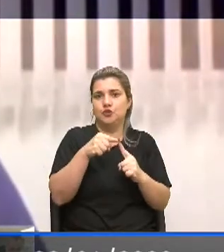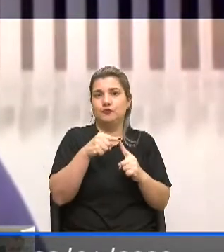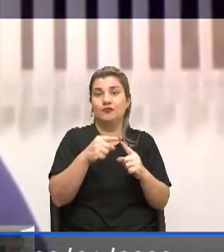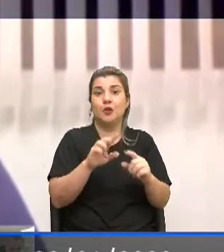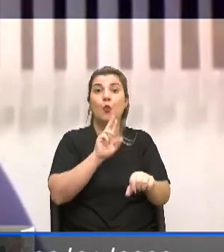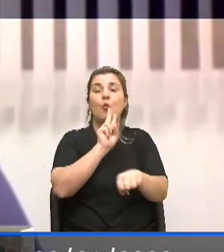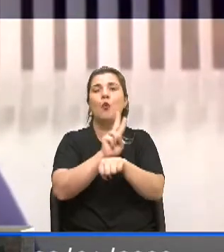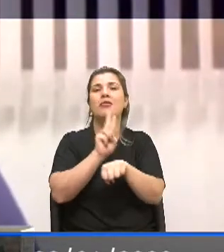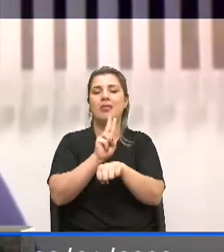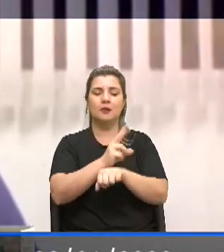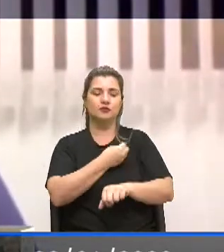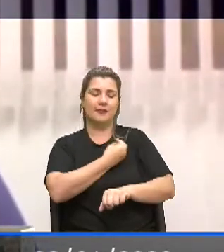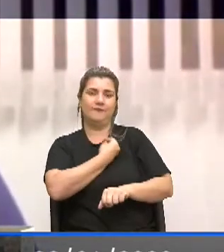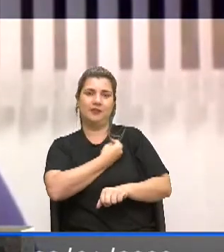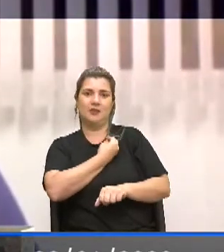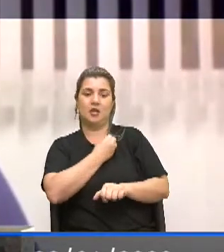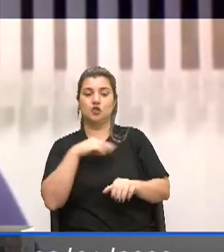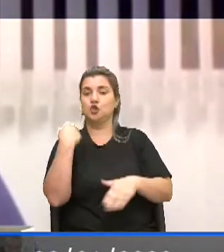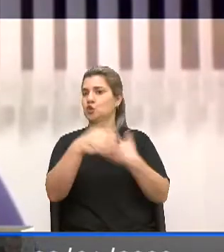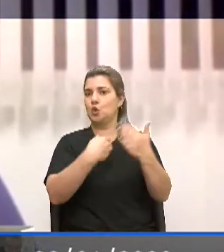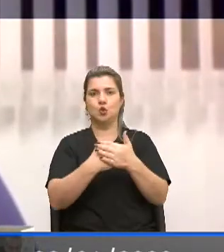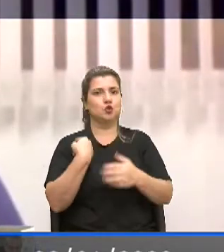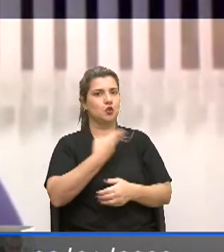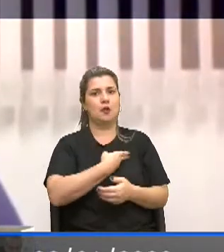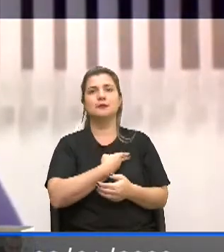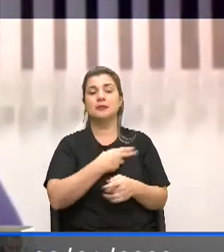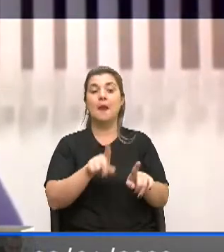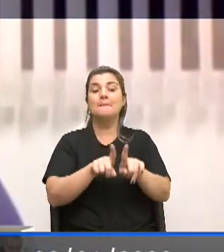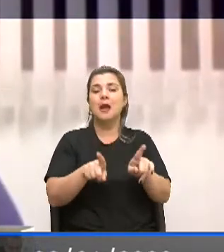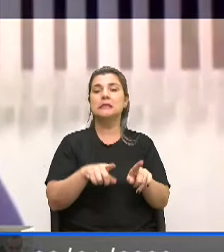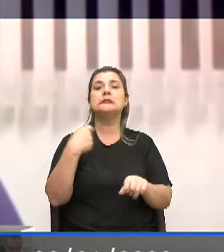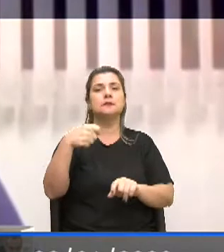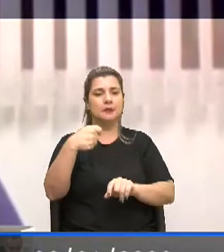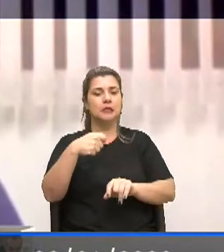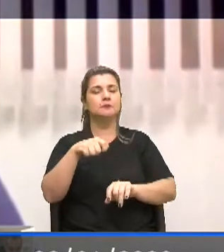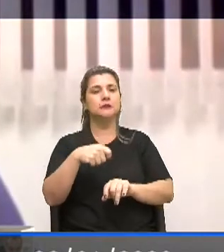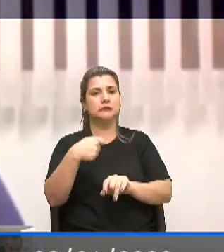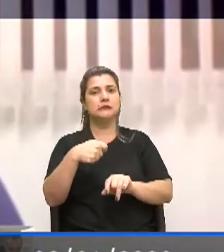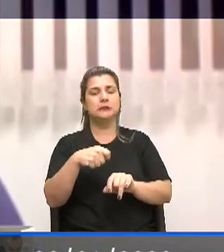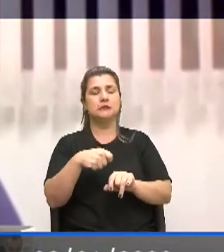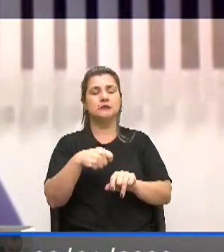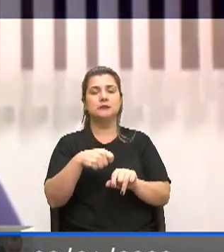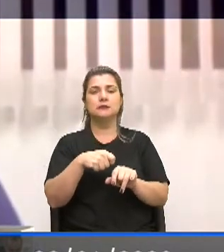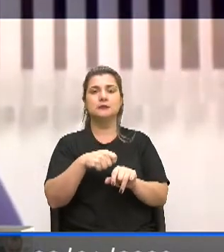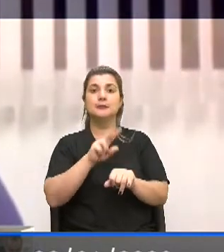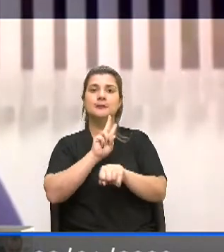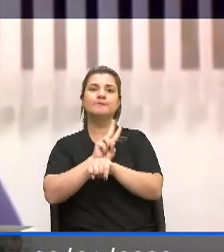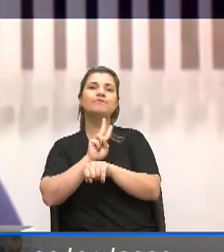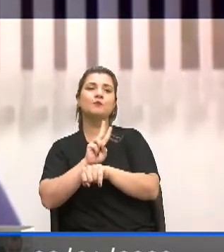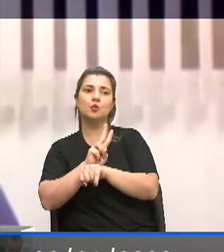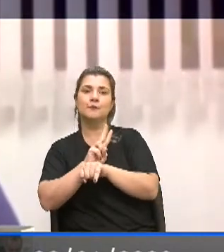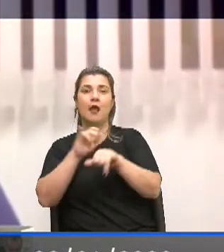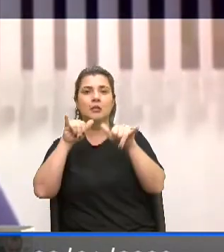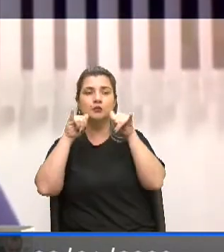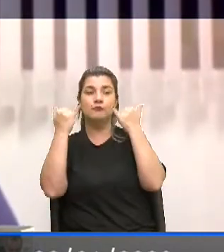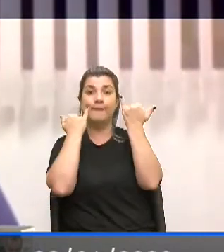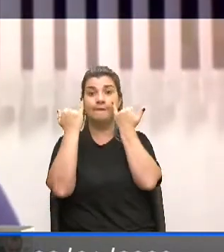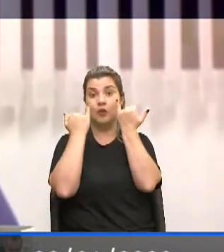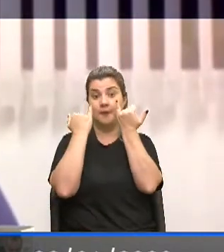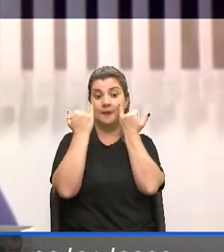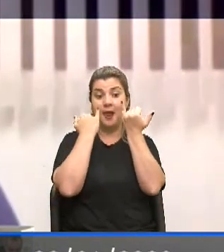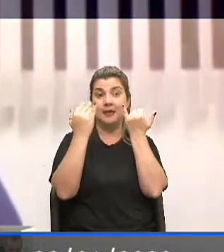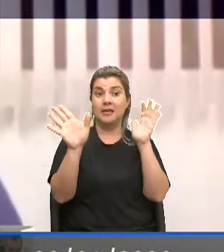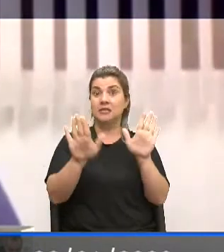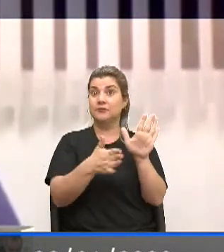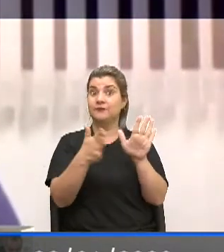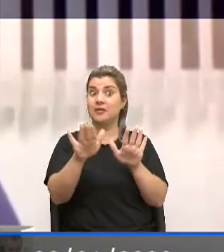nós. Mas eu também preciso alertar que às vezes as empresas chegam a entrar numa certa